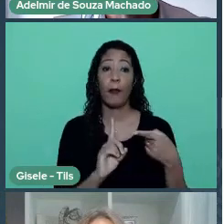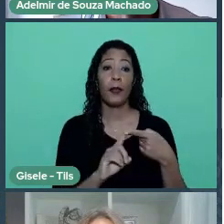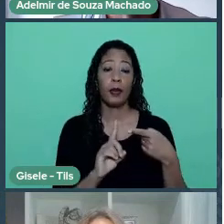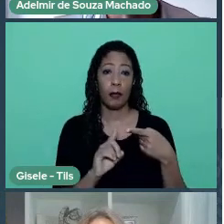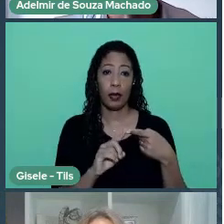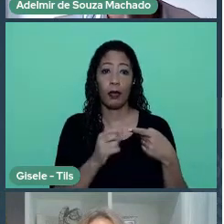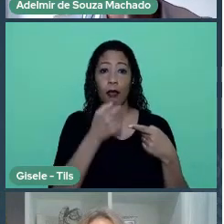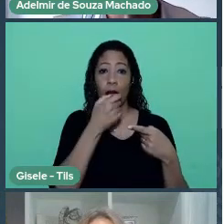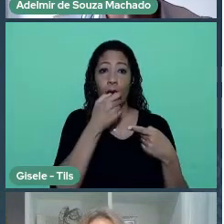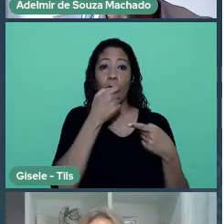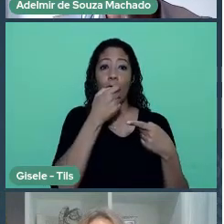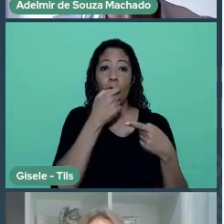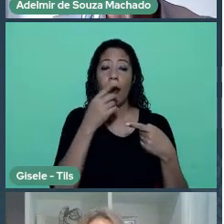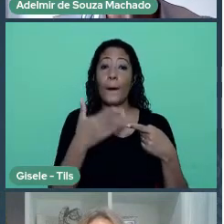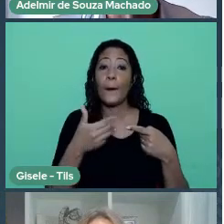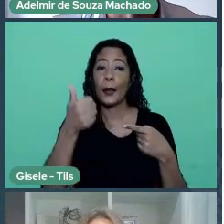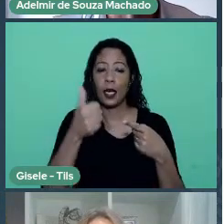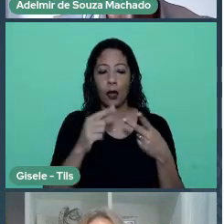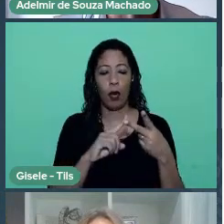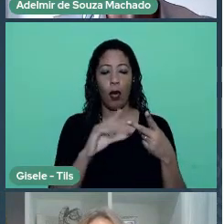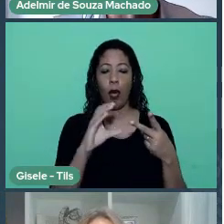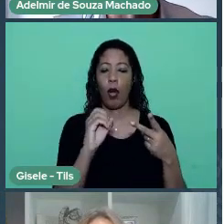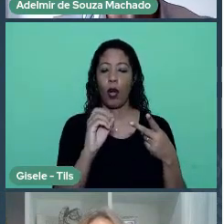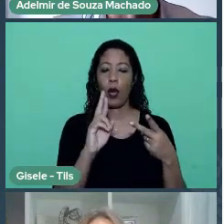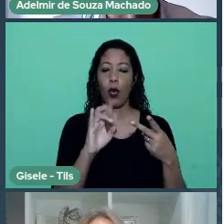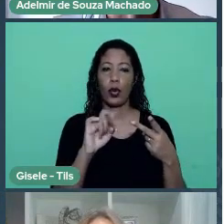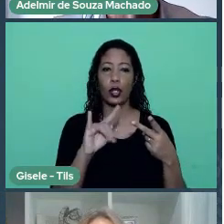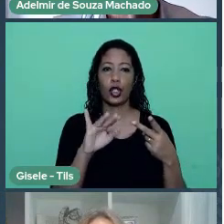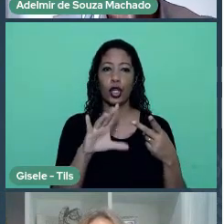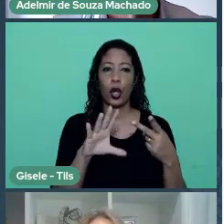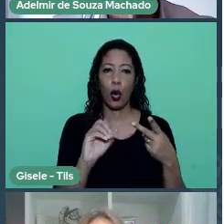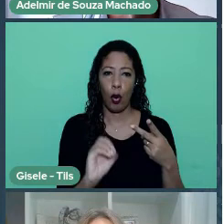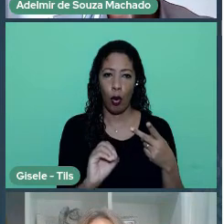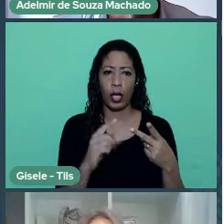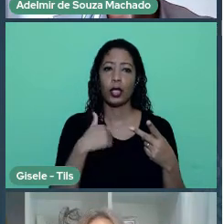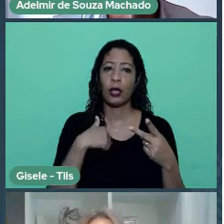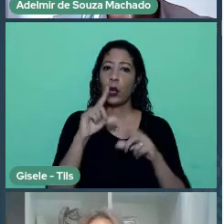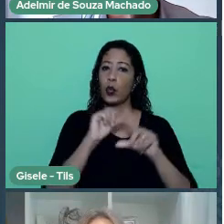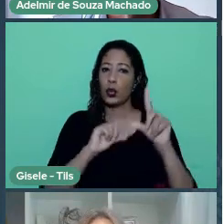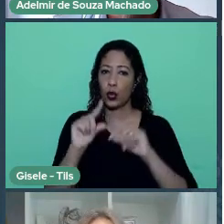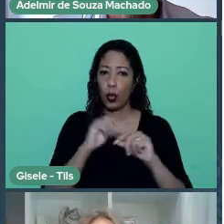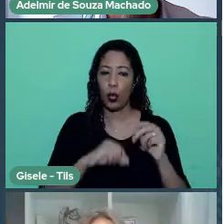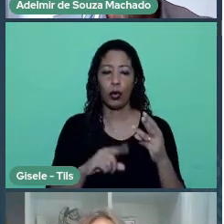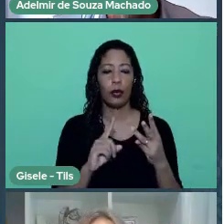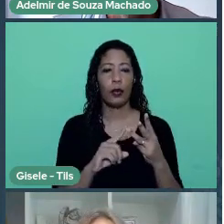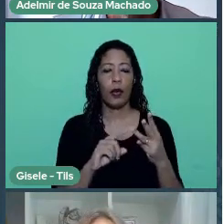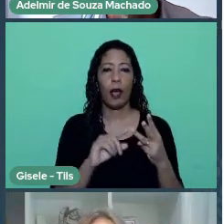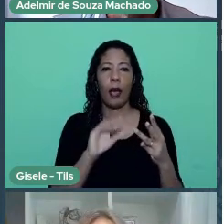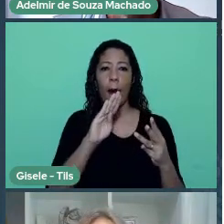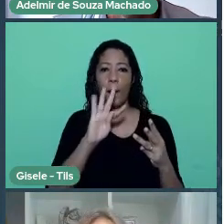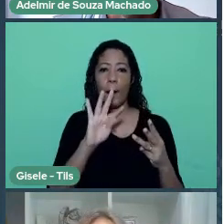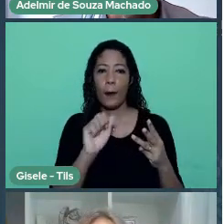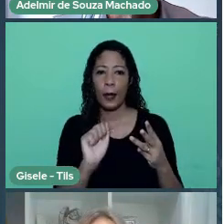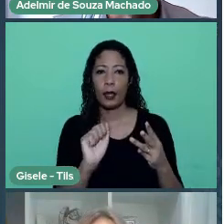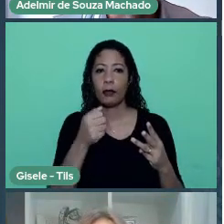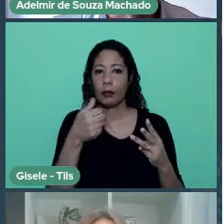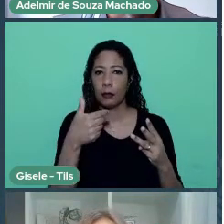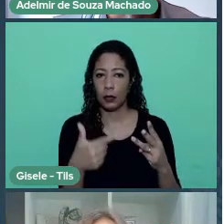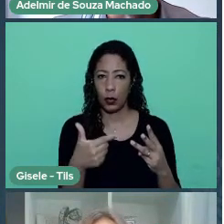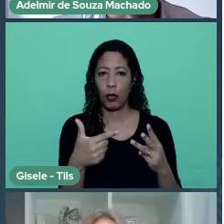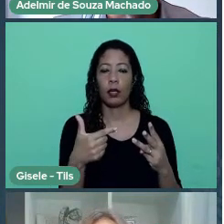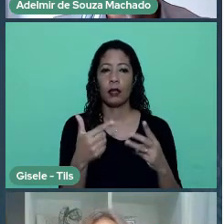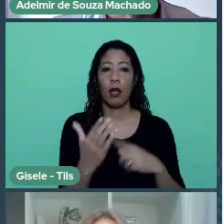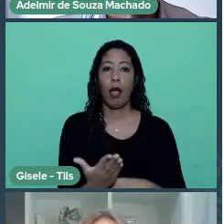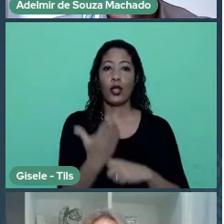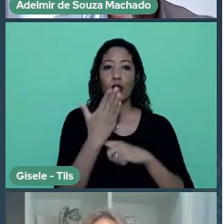melhor. 2, os corticoides inalados são os tratamentos de escolha. Os beta-2, eles